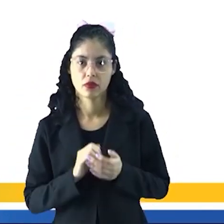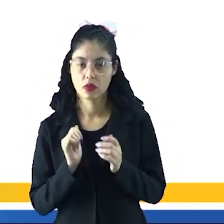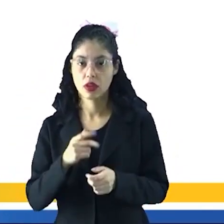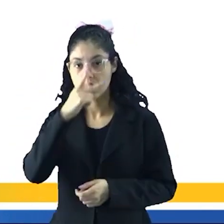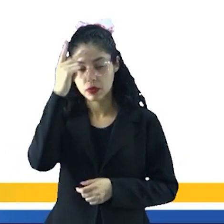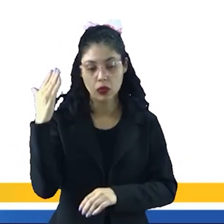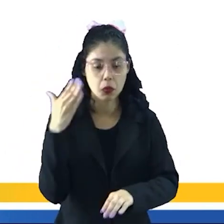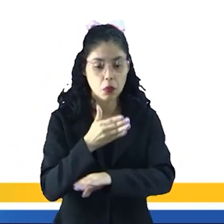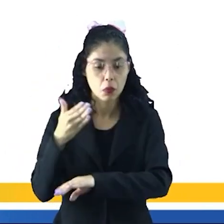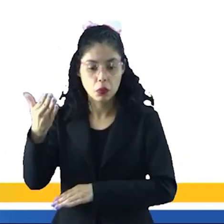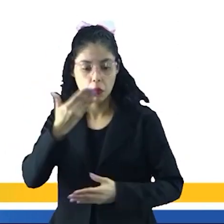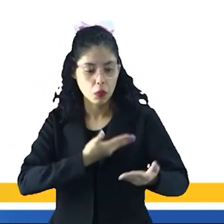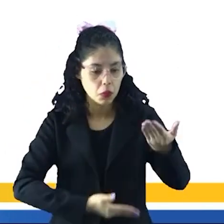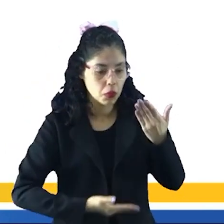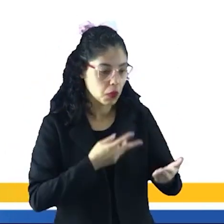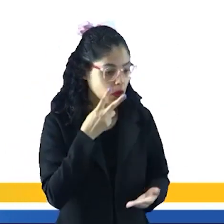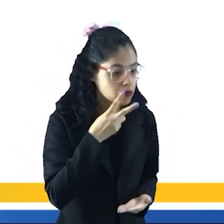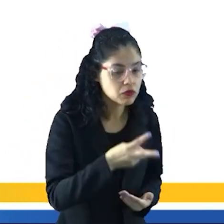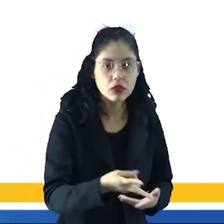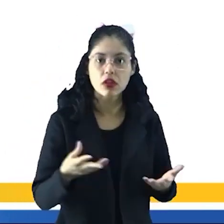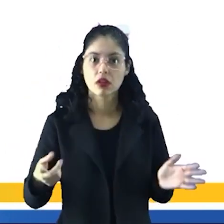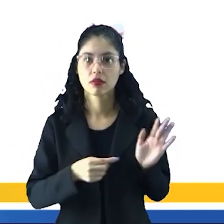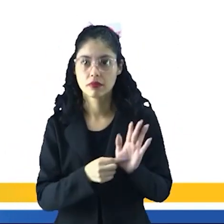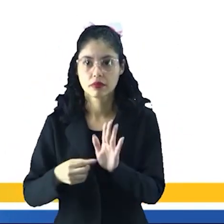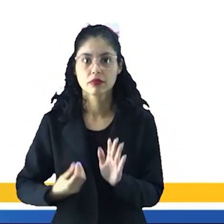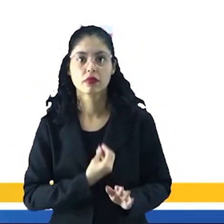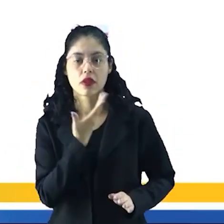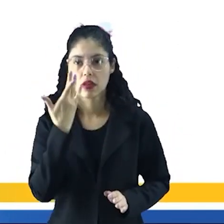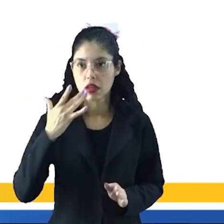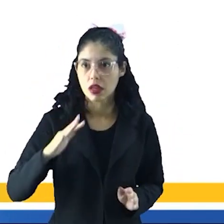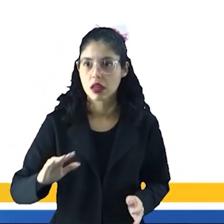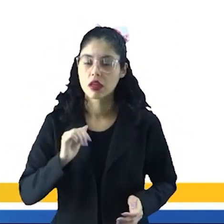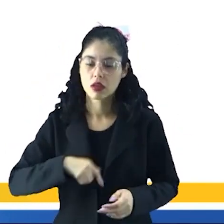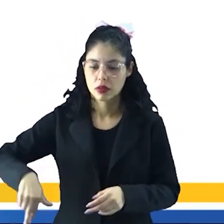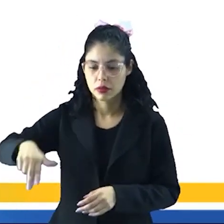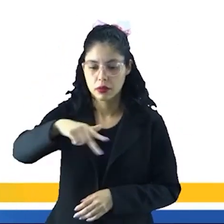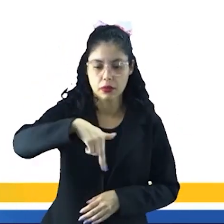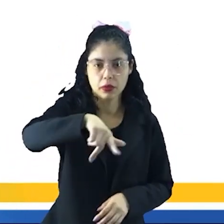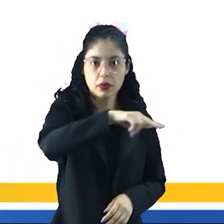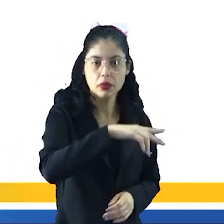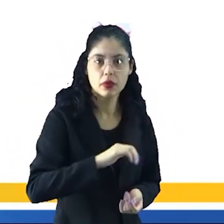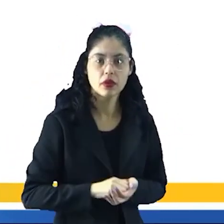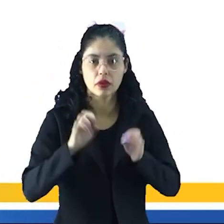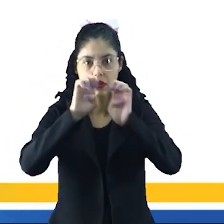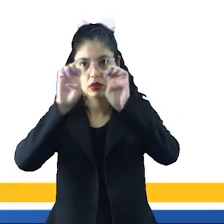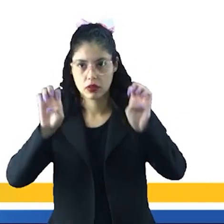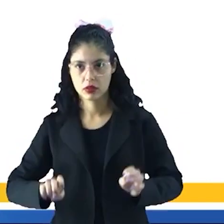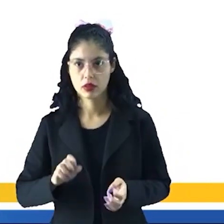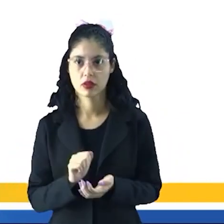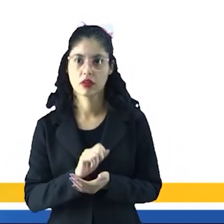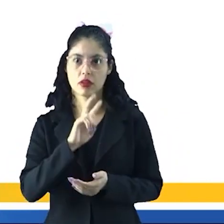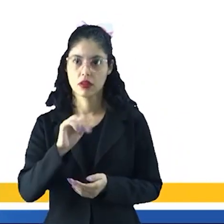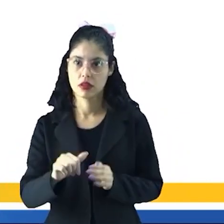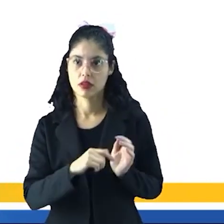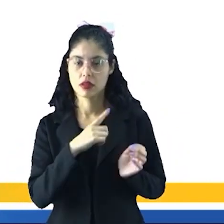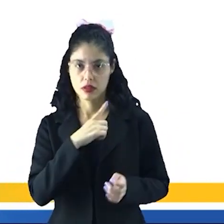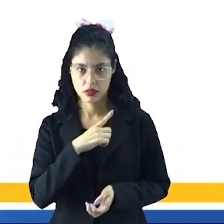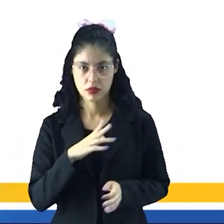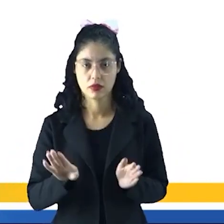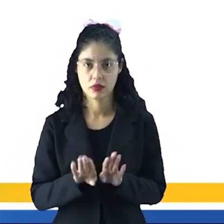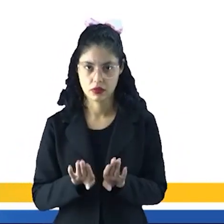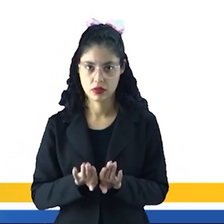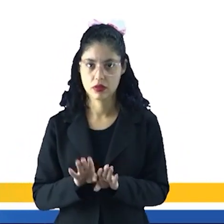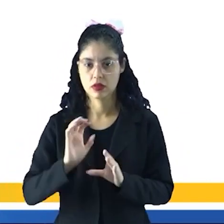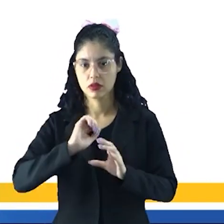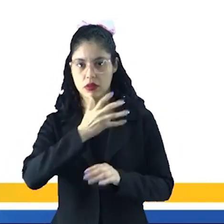os visitantes podem interagir. Nota-se a presença de crianças transitando entre as estruturas e vai evidenciar